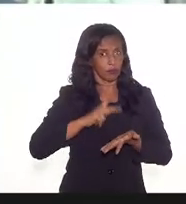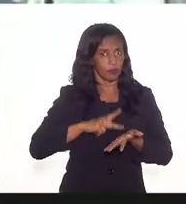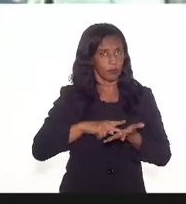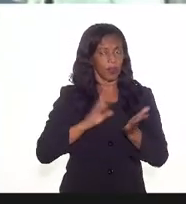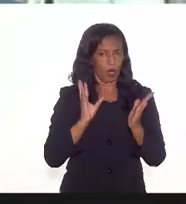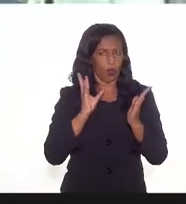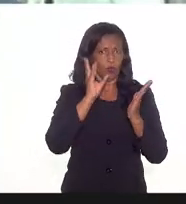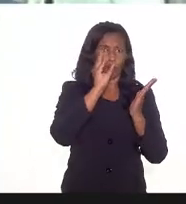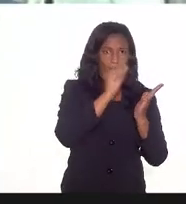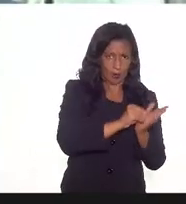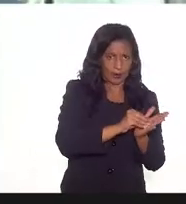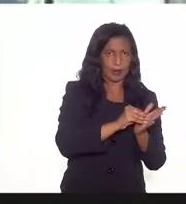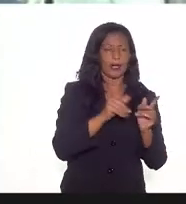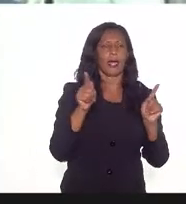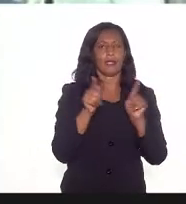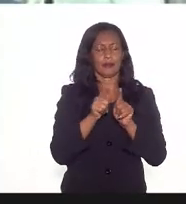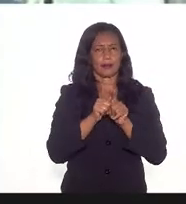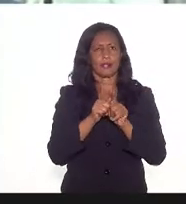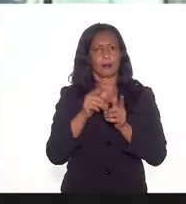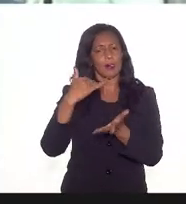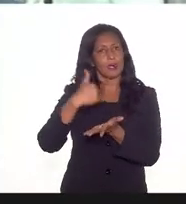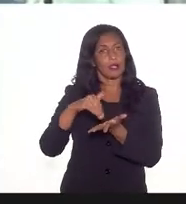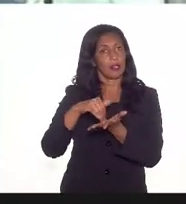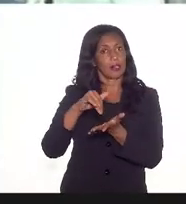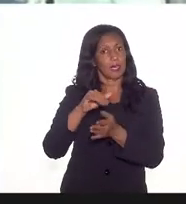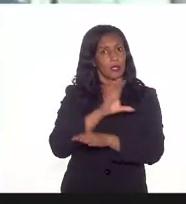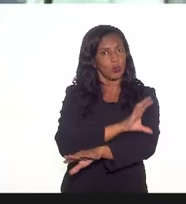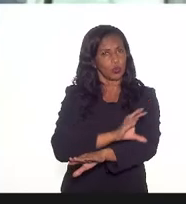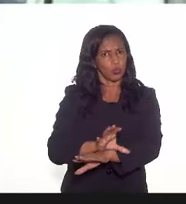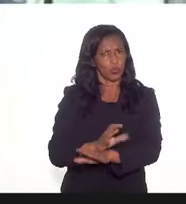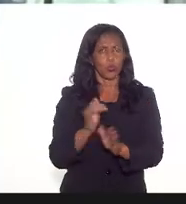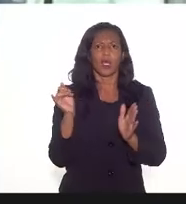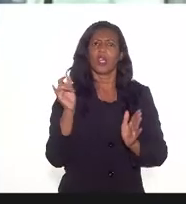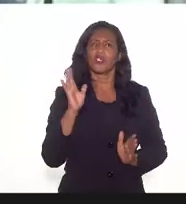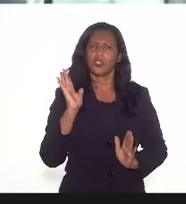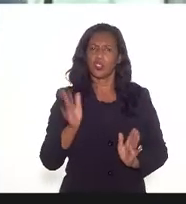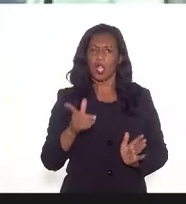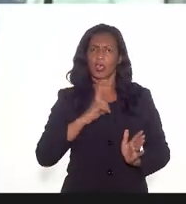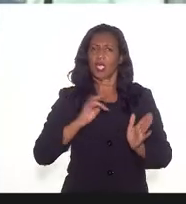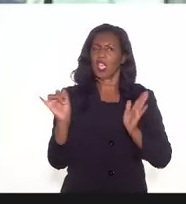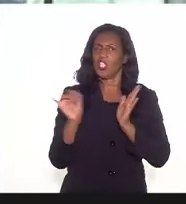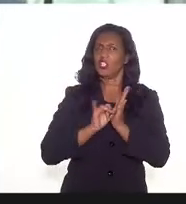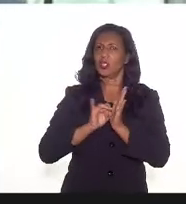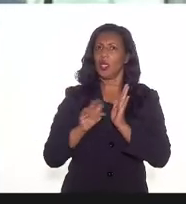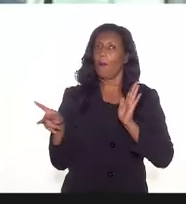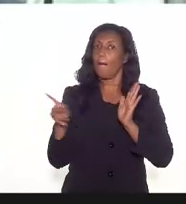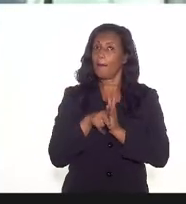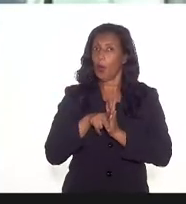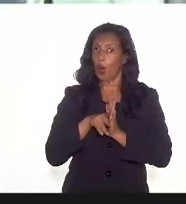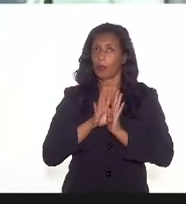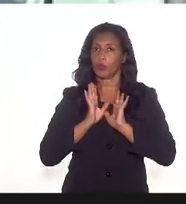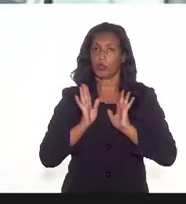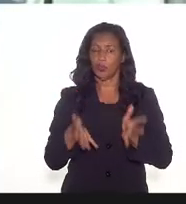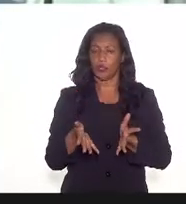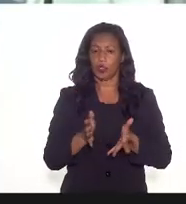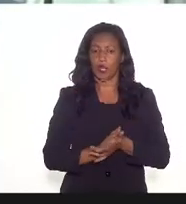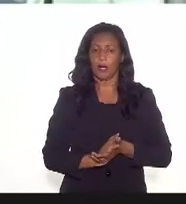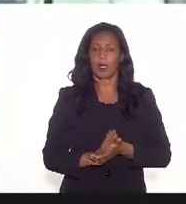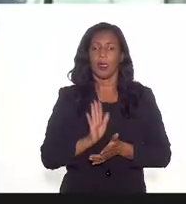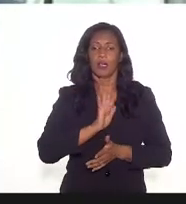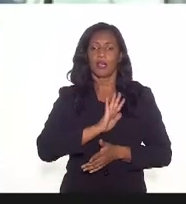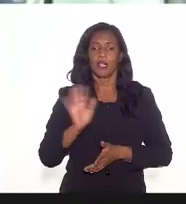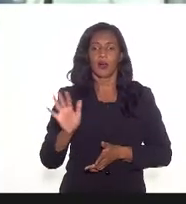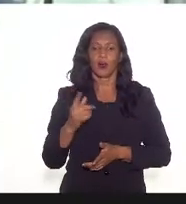agregar nessa comunicação à Secretaria de Cultura, foram lançados editais próprios. Não que uma coisa tenha o condão